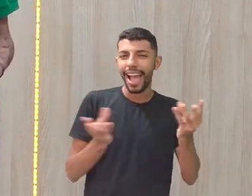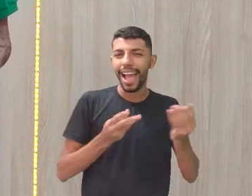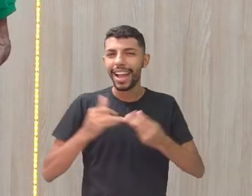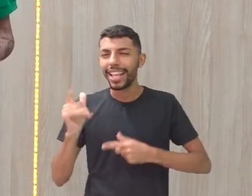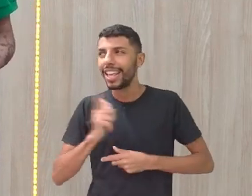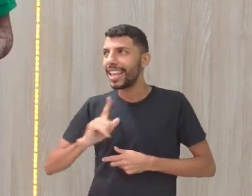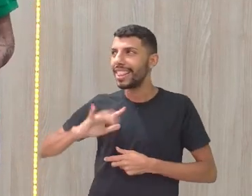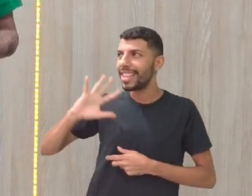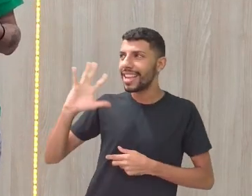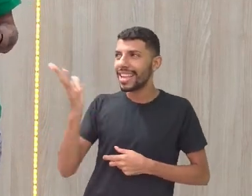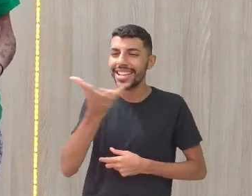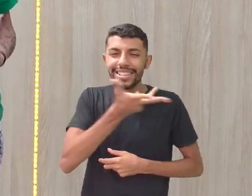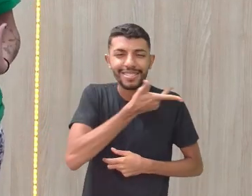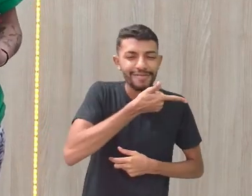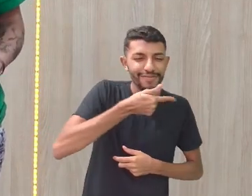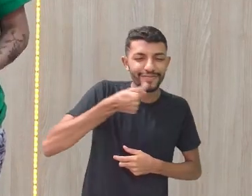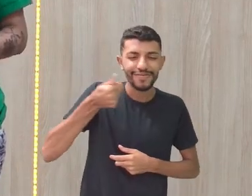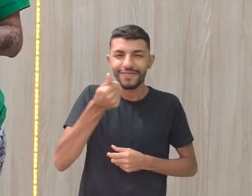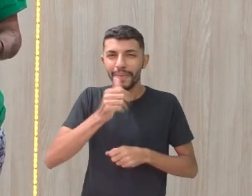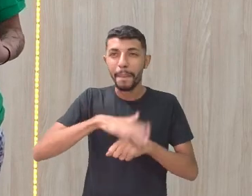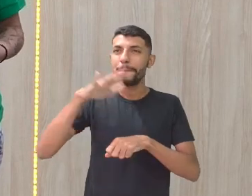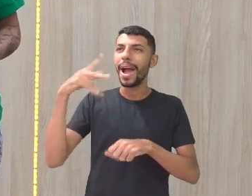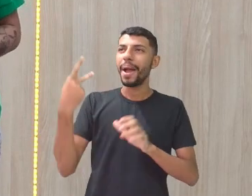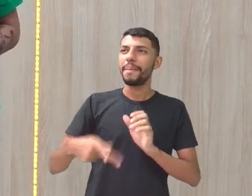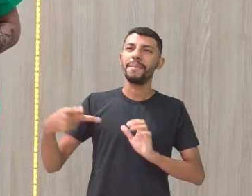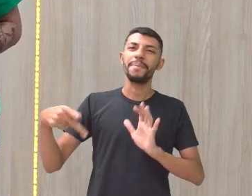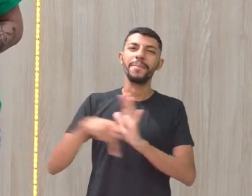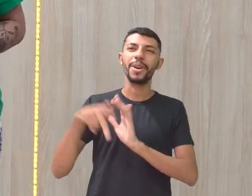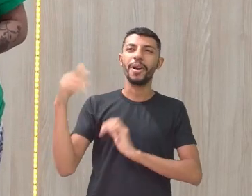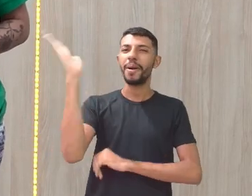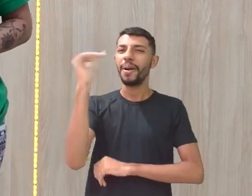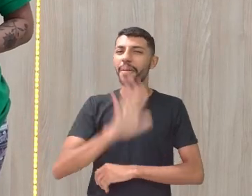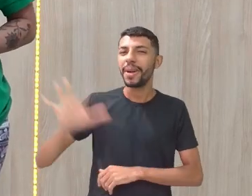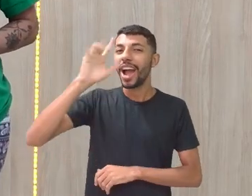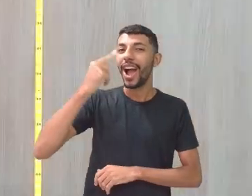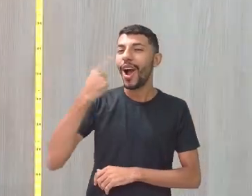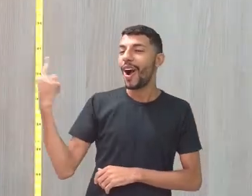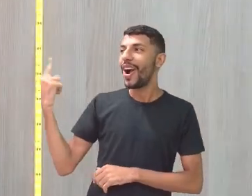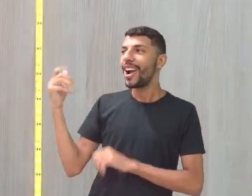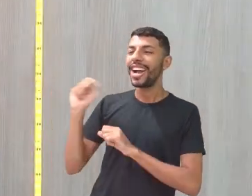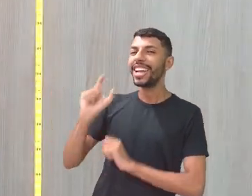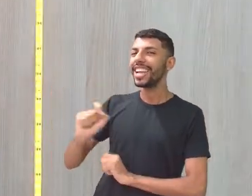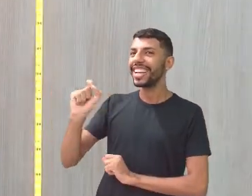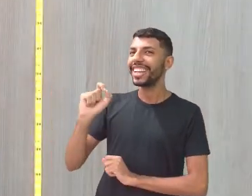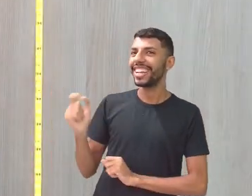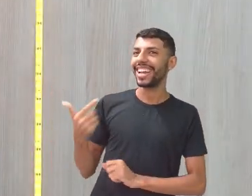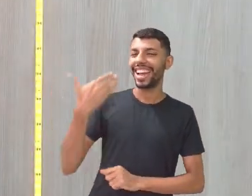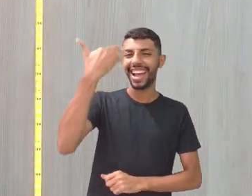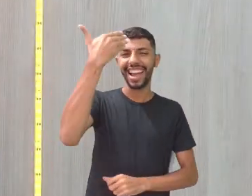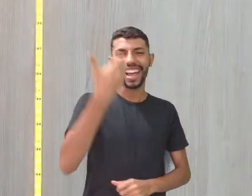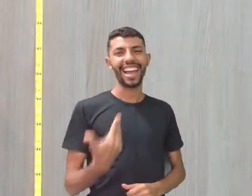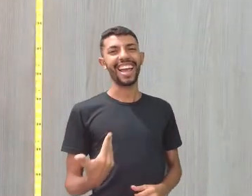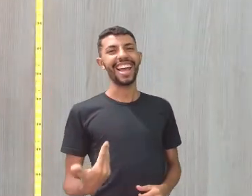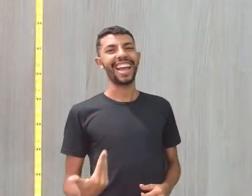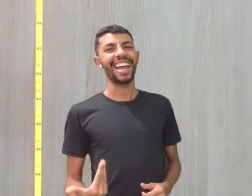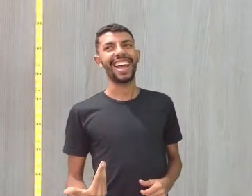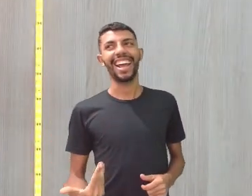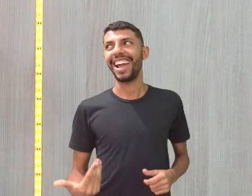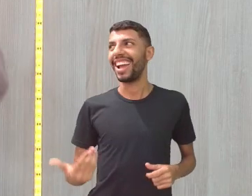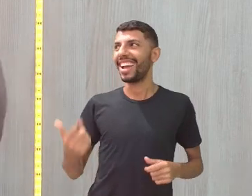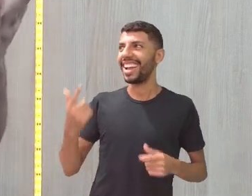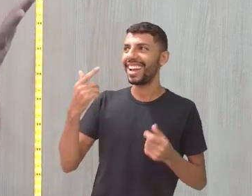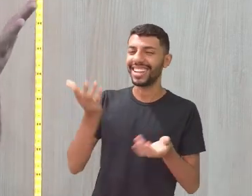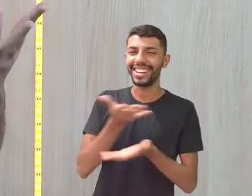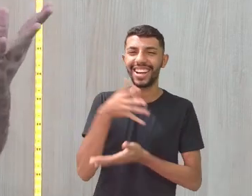dessa televisão brasileira. Olha só quem é que tá junto aqui comigo. Eita, o garotinho, ele mesmo, viu?